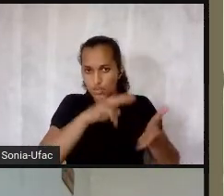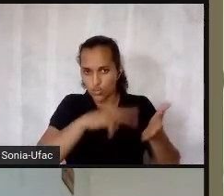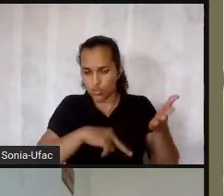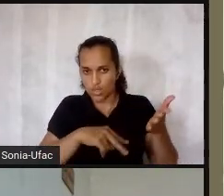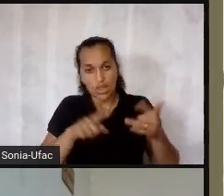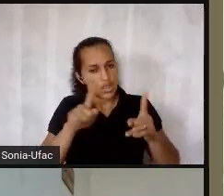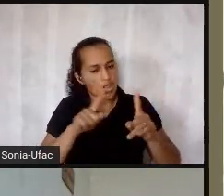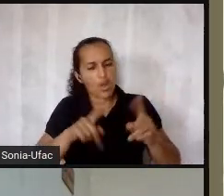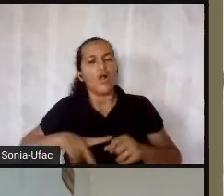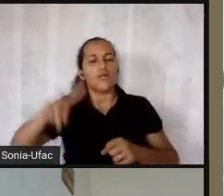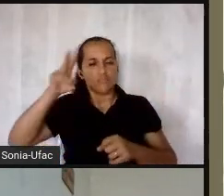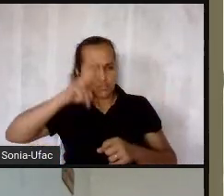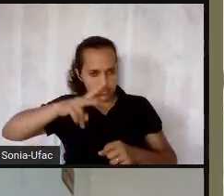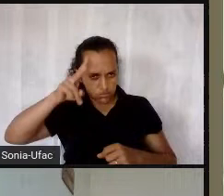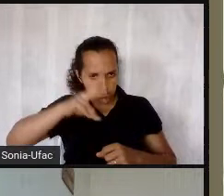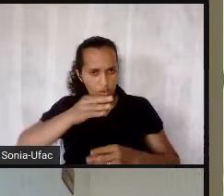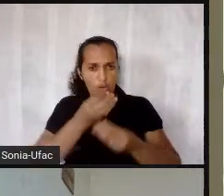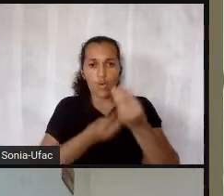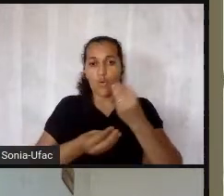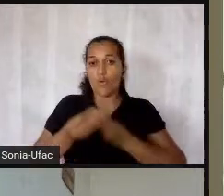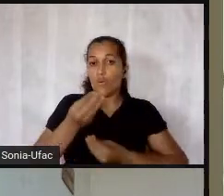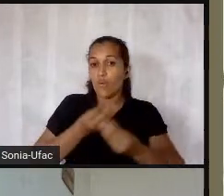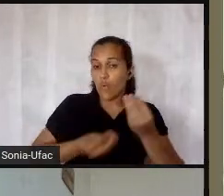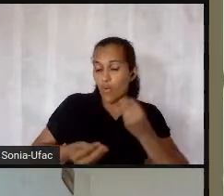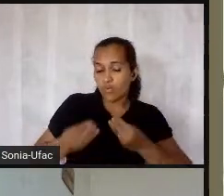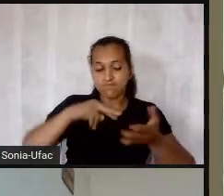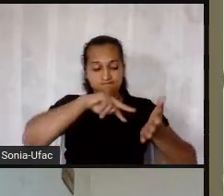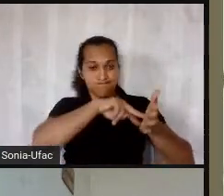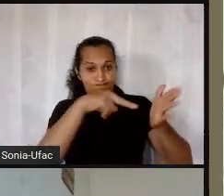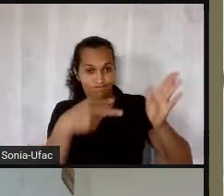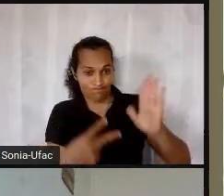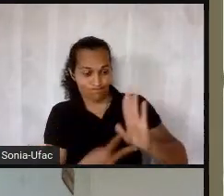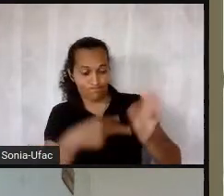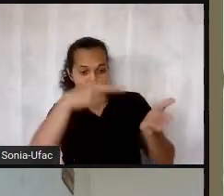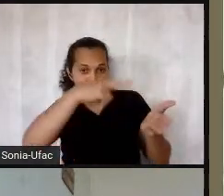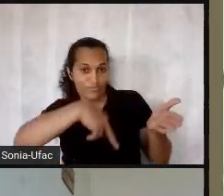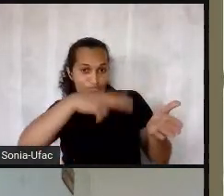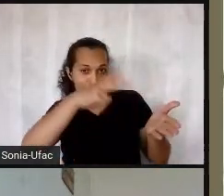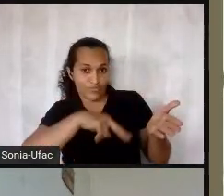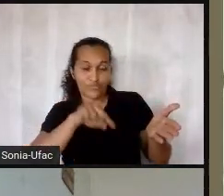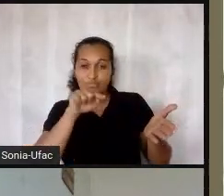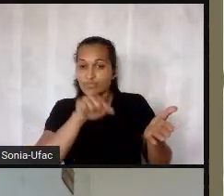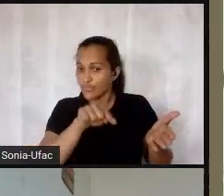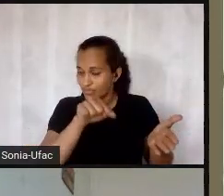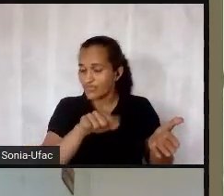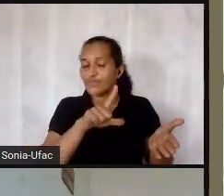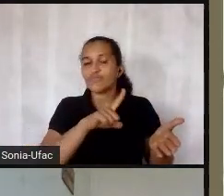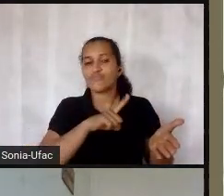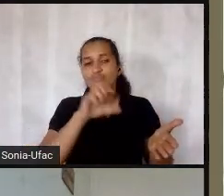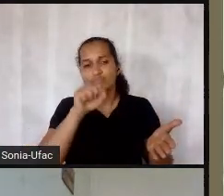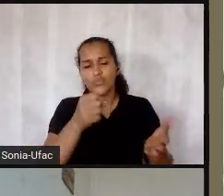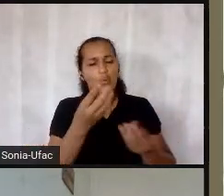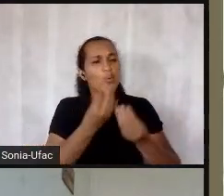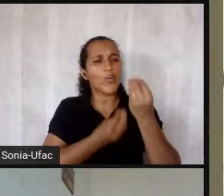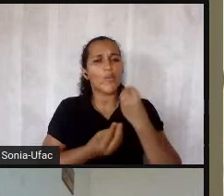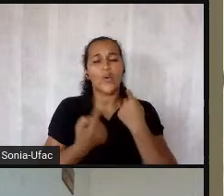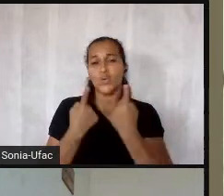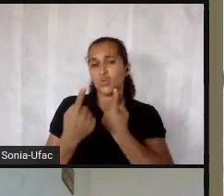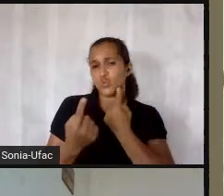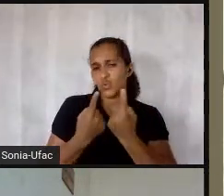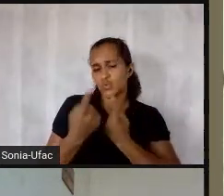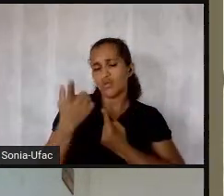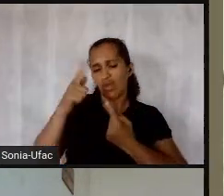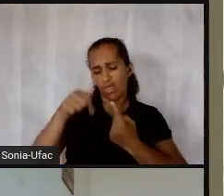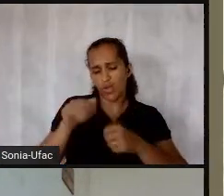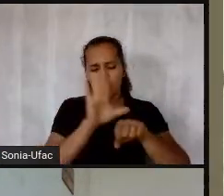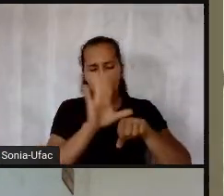rememorar como as noções de leitura são e foram discursivizadas nos planos de curso